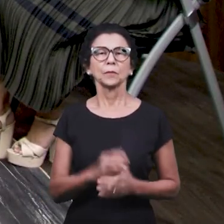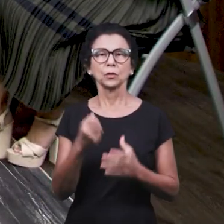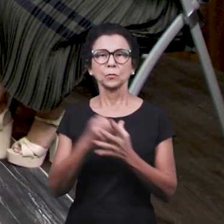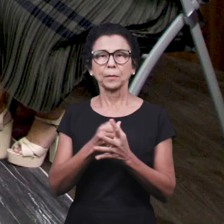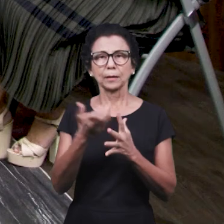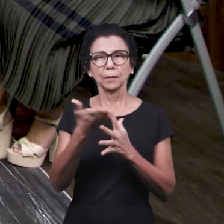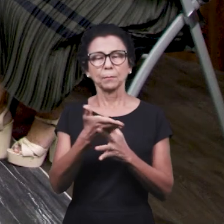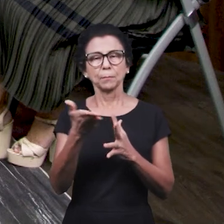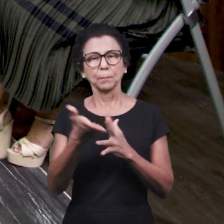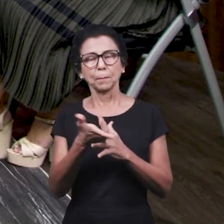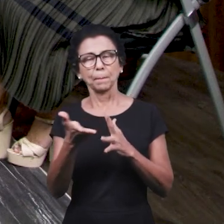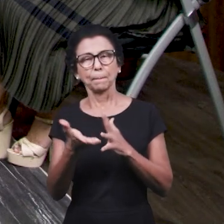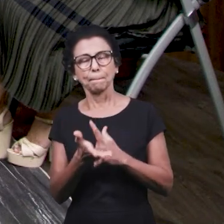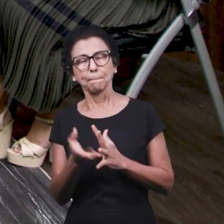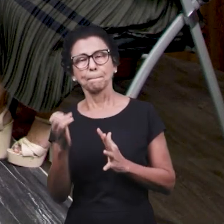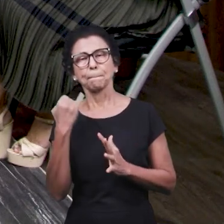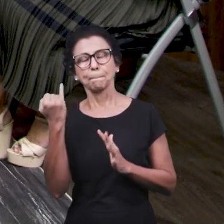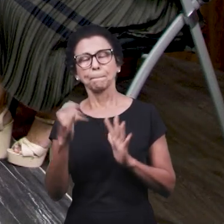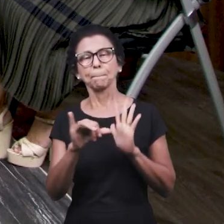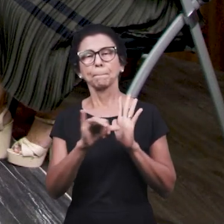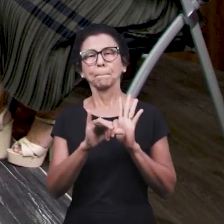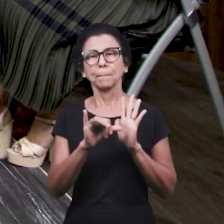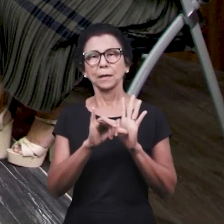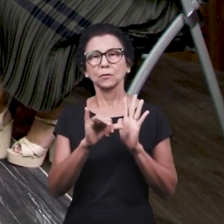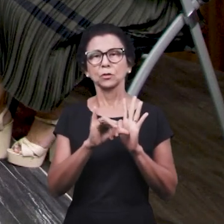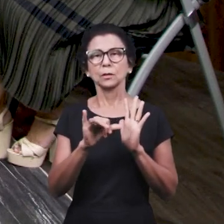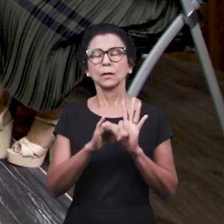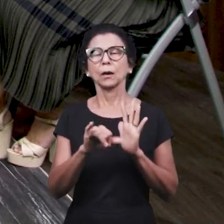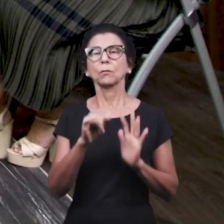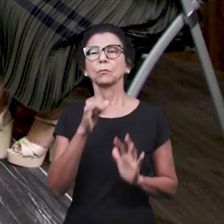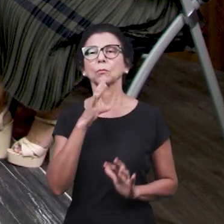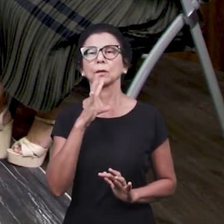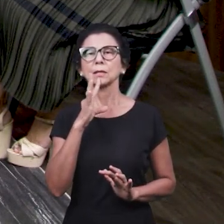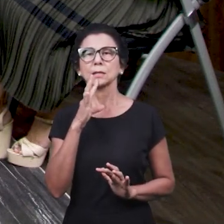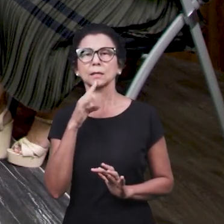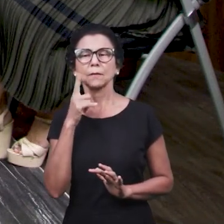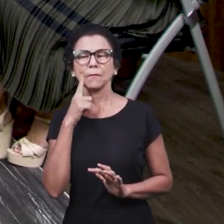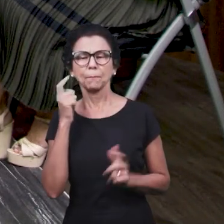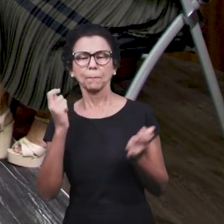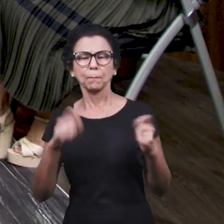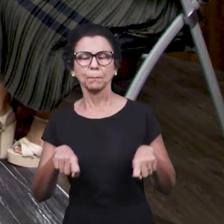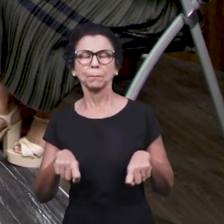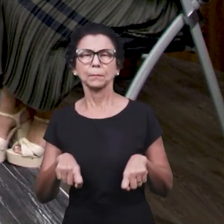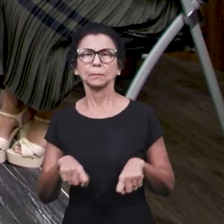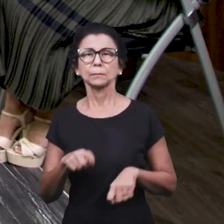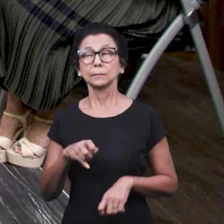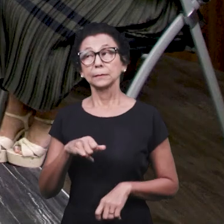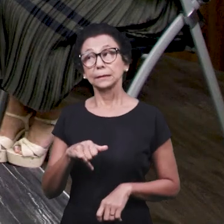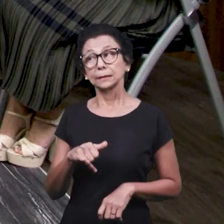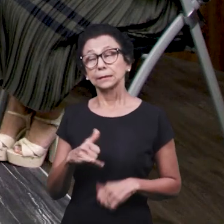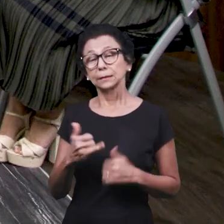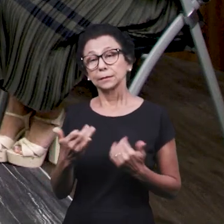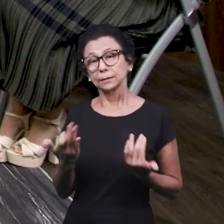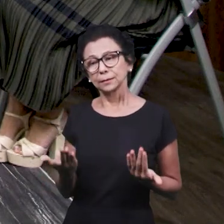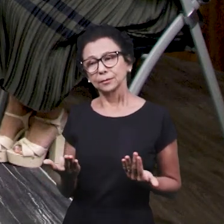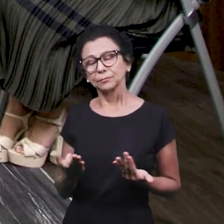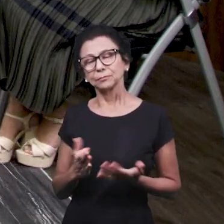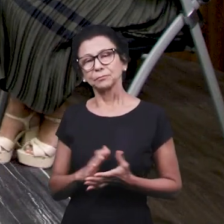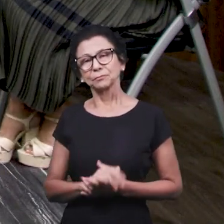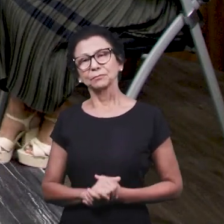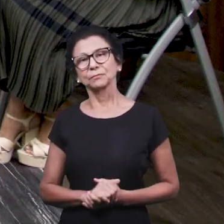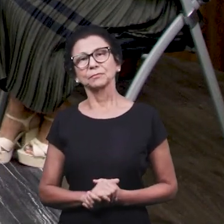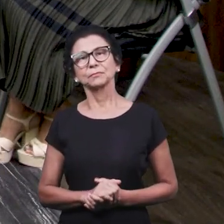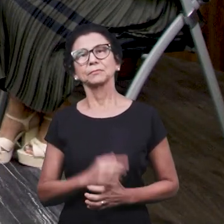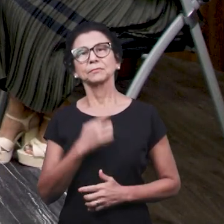disso, é importante conhecer o edital, é importante ver todas essas possibilidades, se essa realmente se esse é